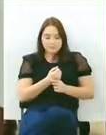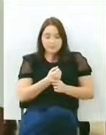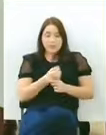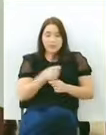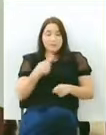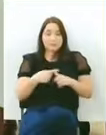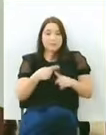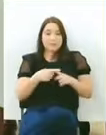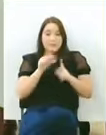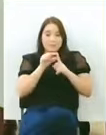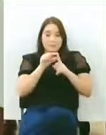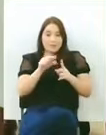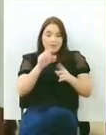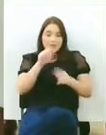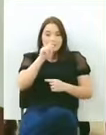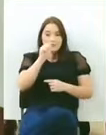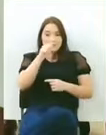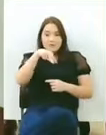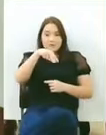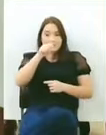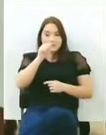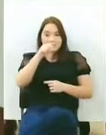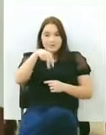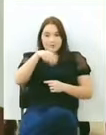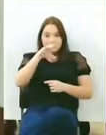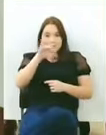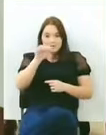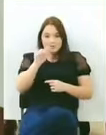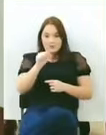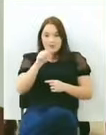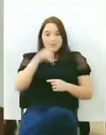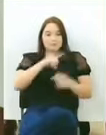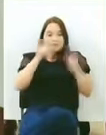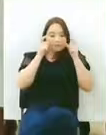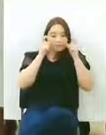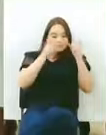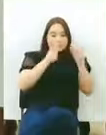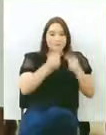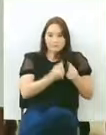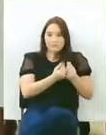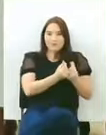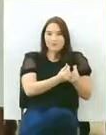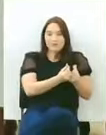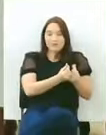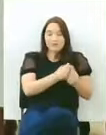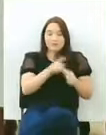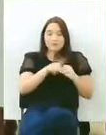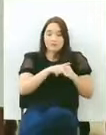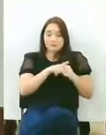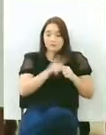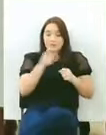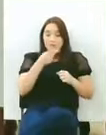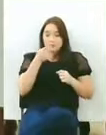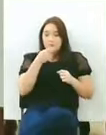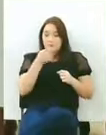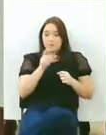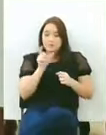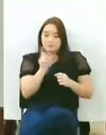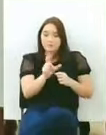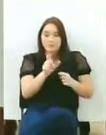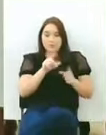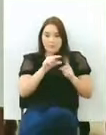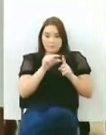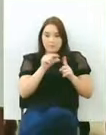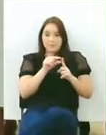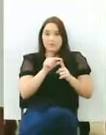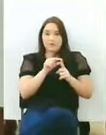A palavra ganância aqui, ela é assustadora, porque junto com a palavra ganância, Pedro coloca uma palavra